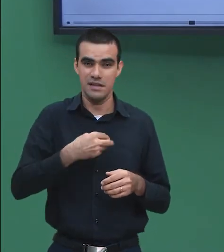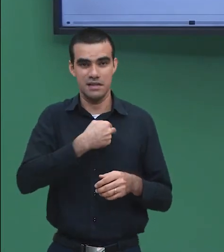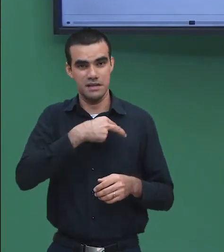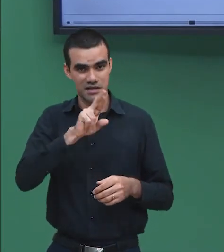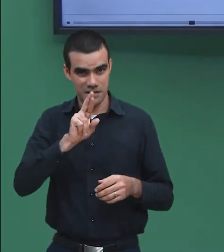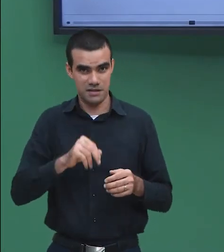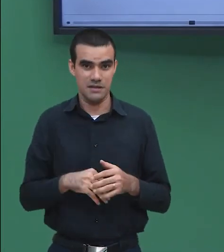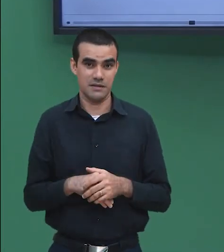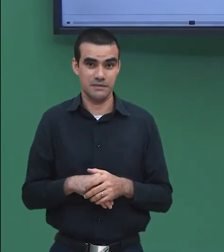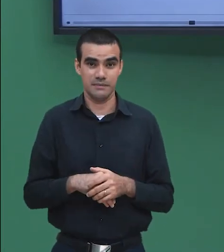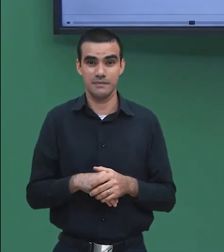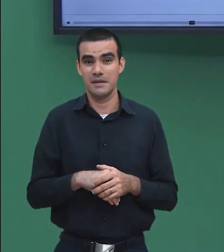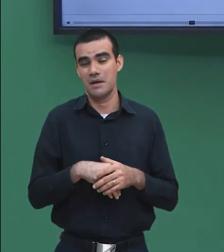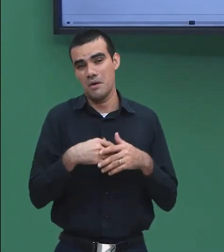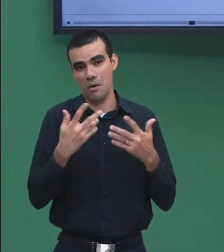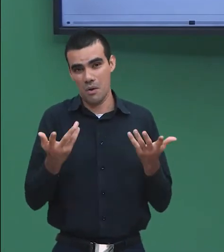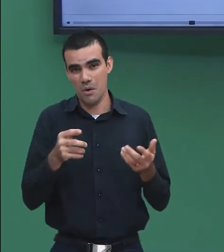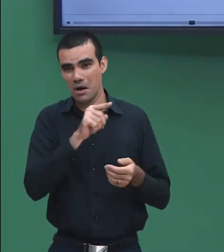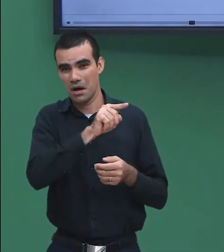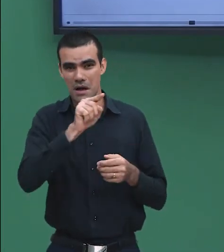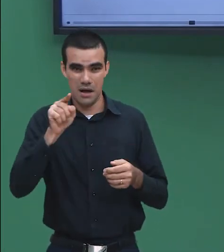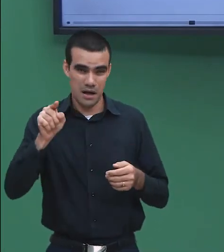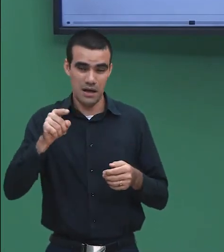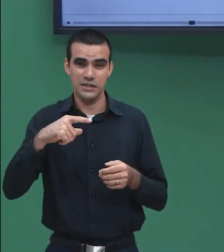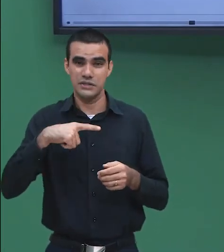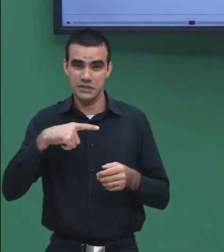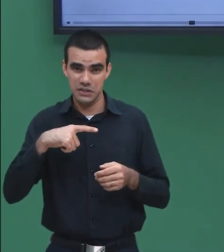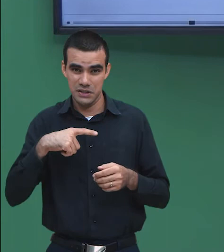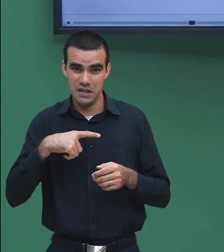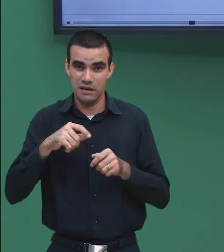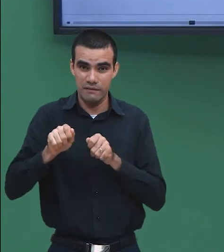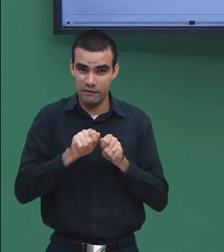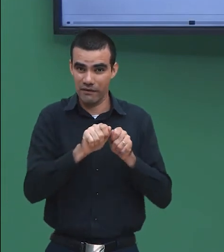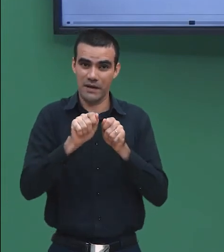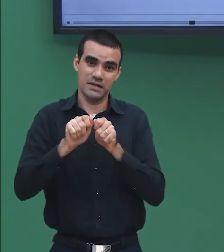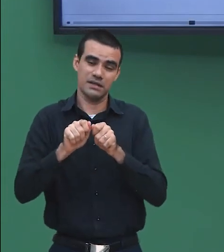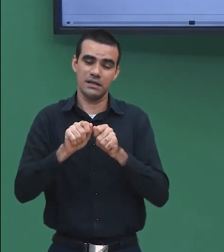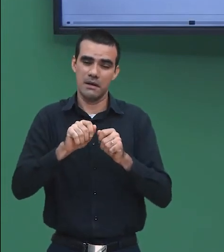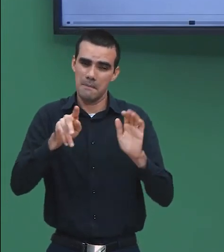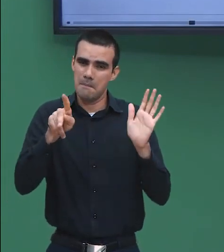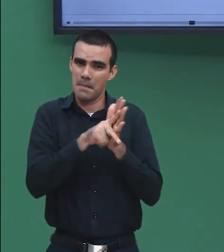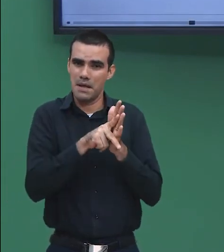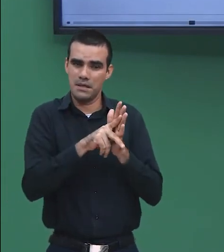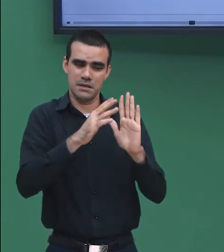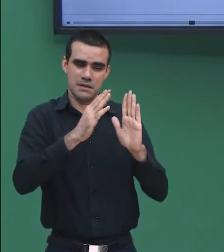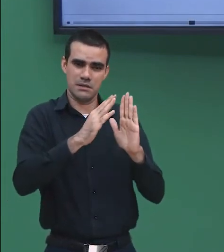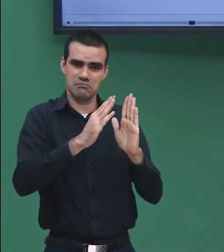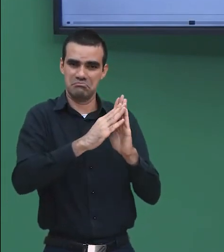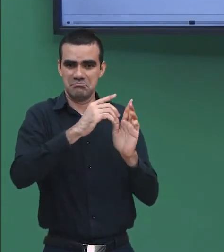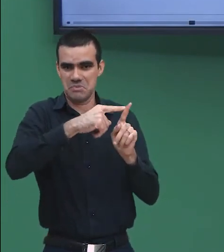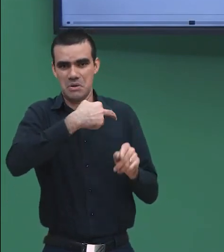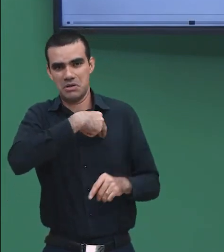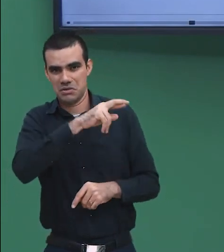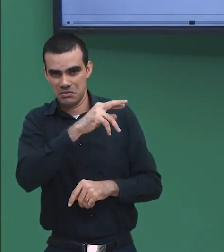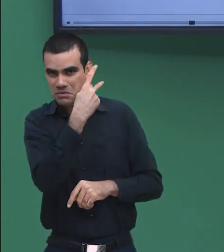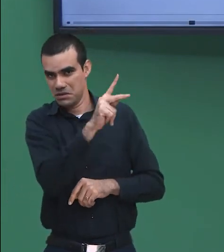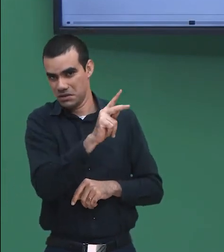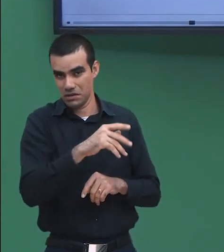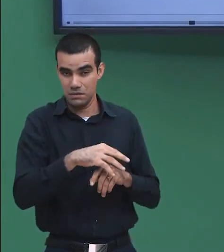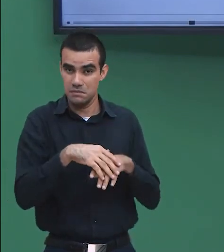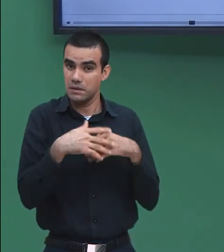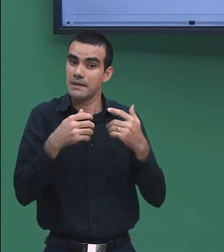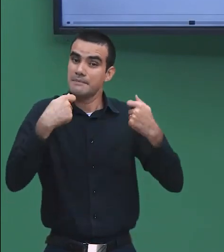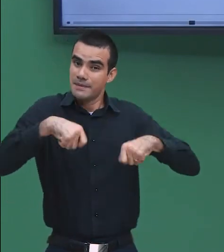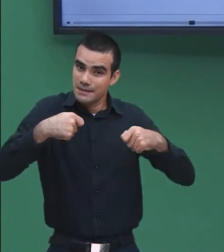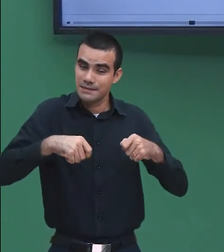vivência religiosa, sem ignorar aqueles que têm, que fazem, que são adeptos de uma religião.